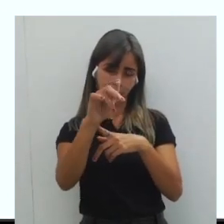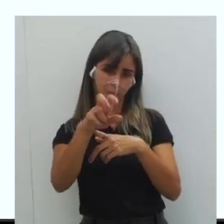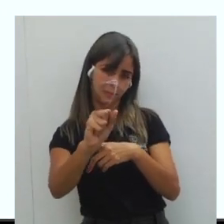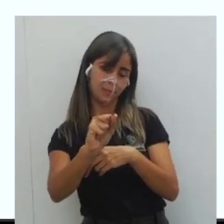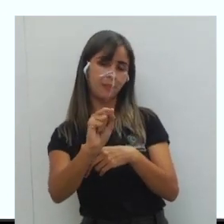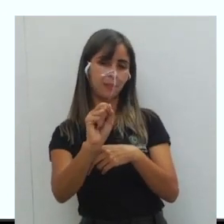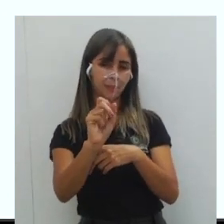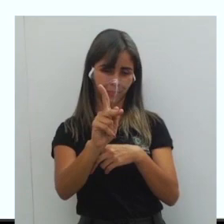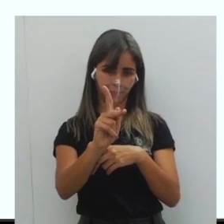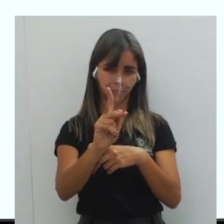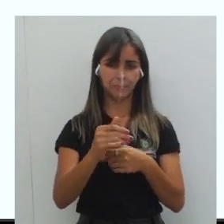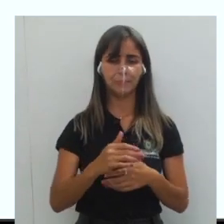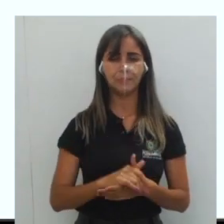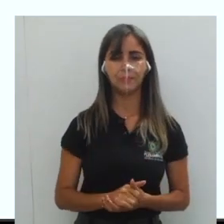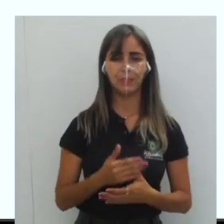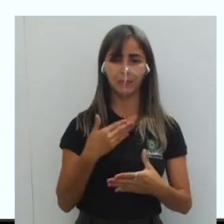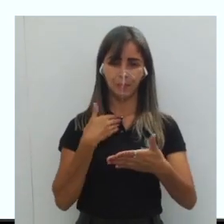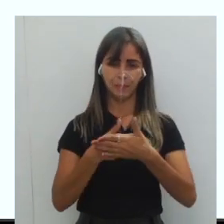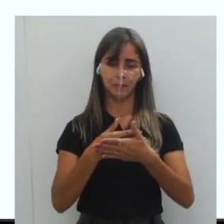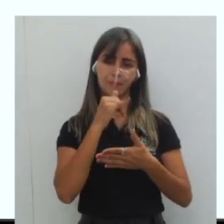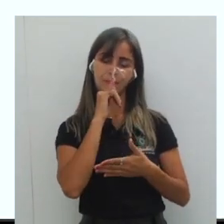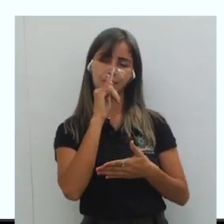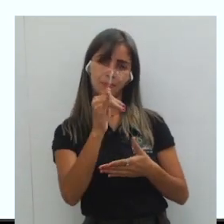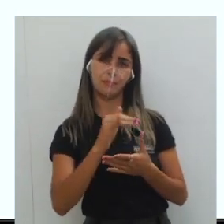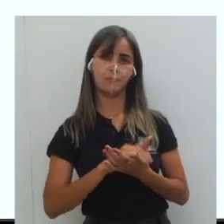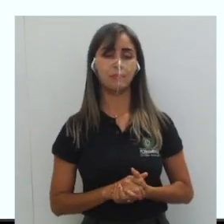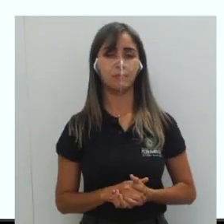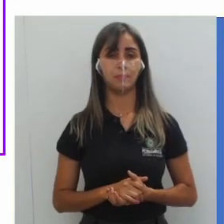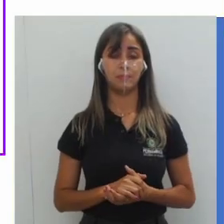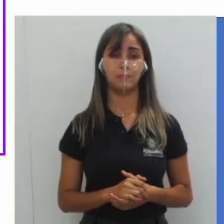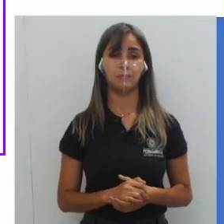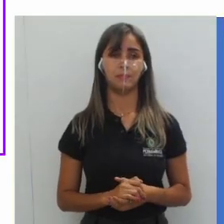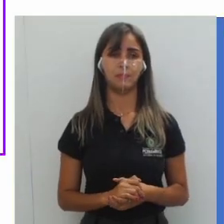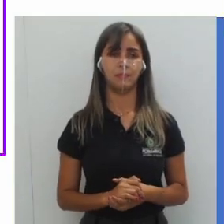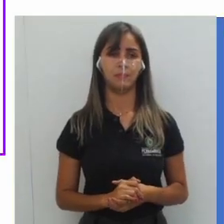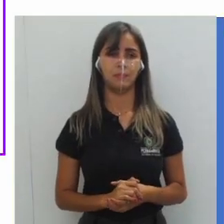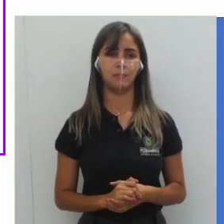Superman. Ok? Vamos seguir aí o próximo exemplo.